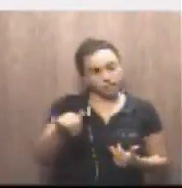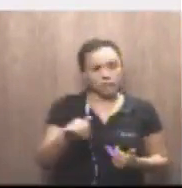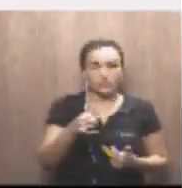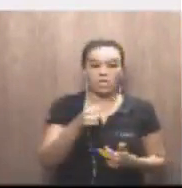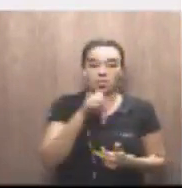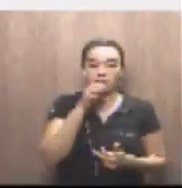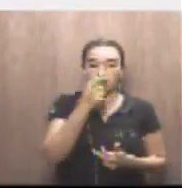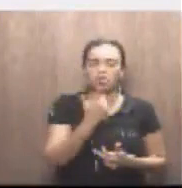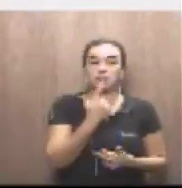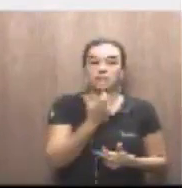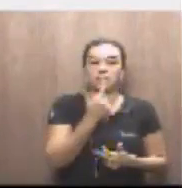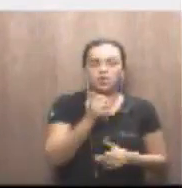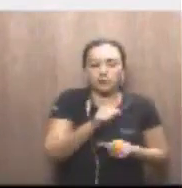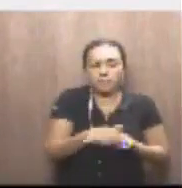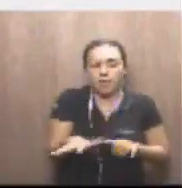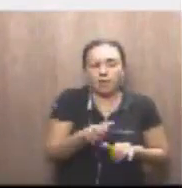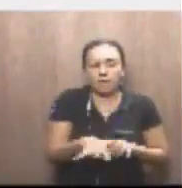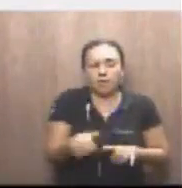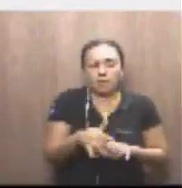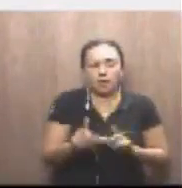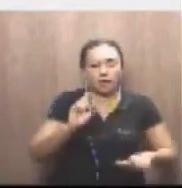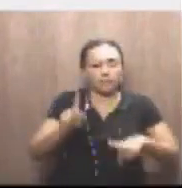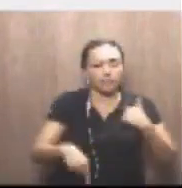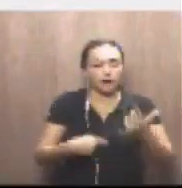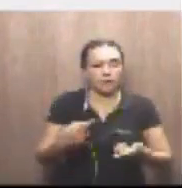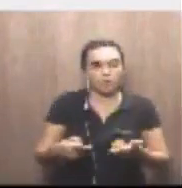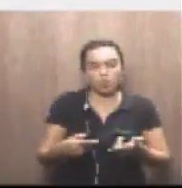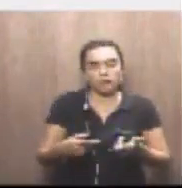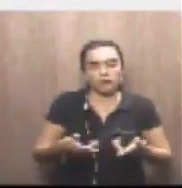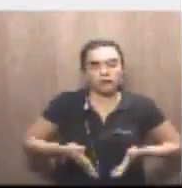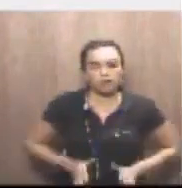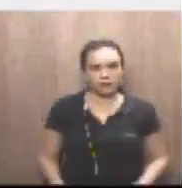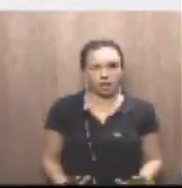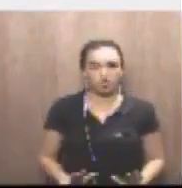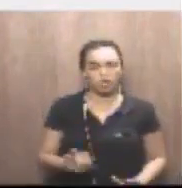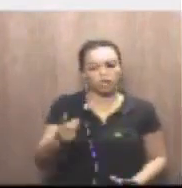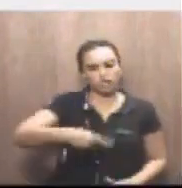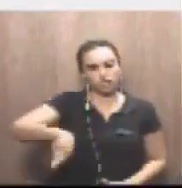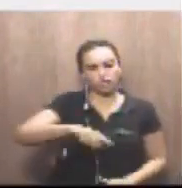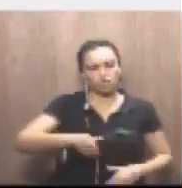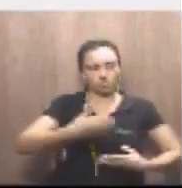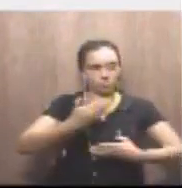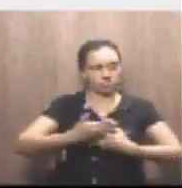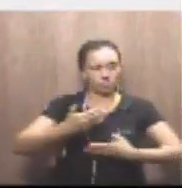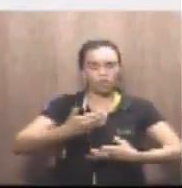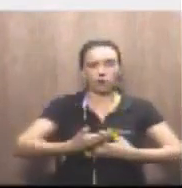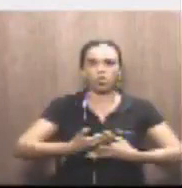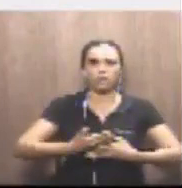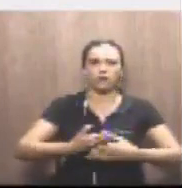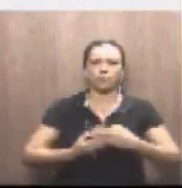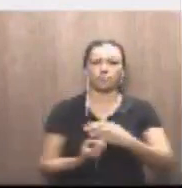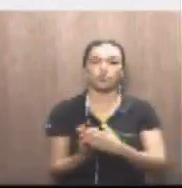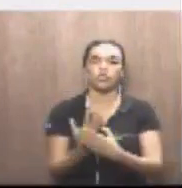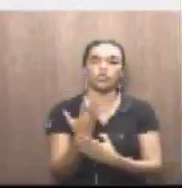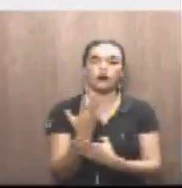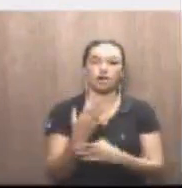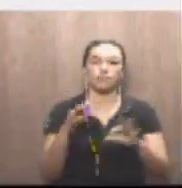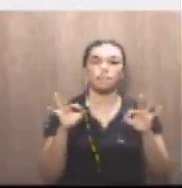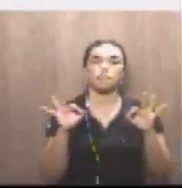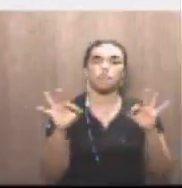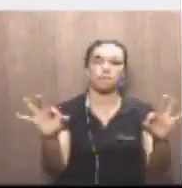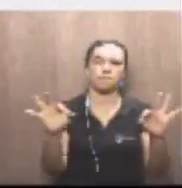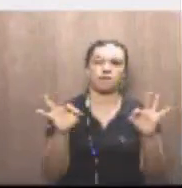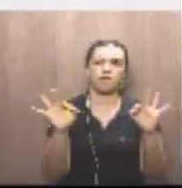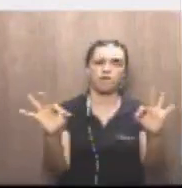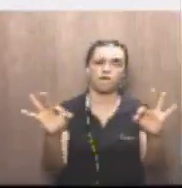exemplo. Então, o nosso corpo, ele foi feito de forma extremamente extraordinária